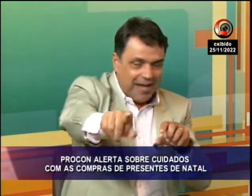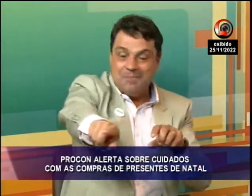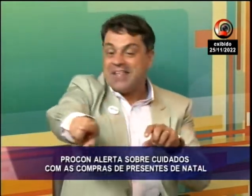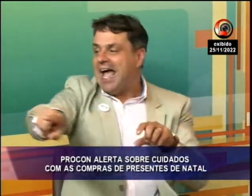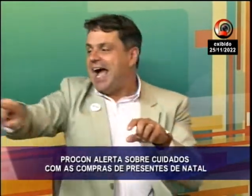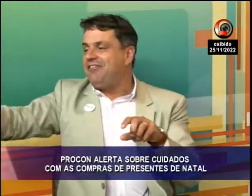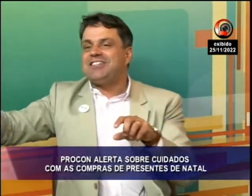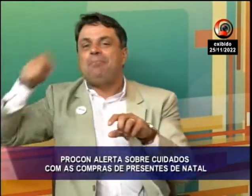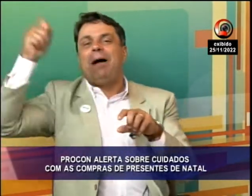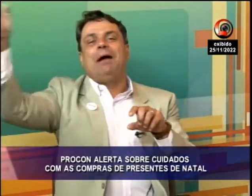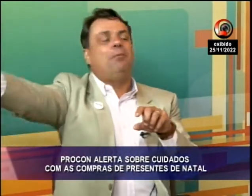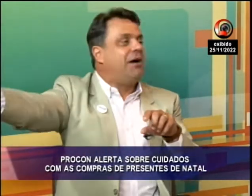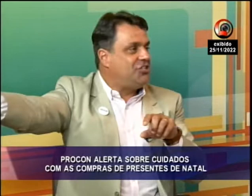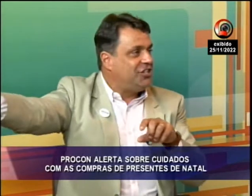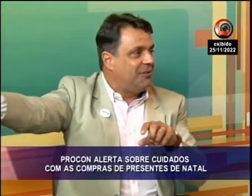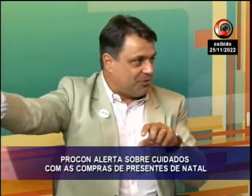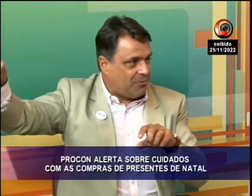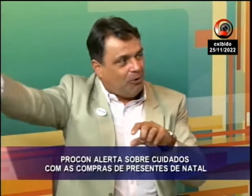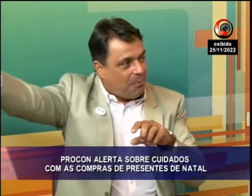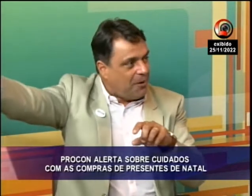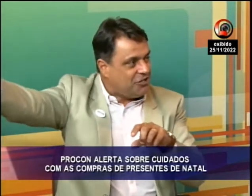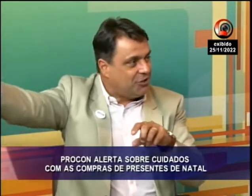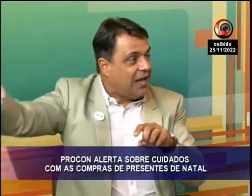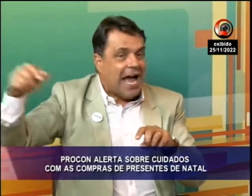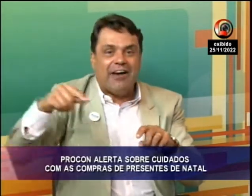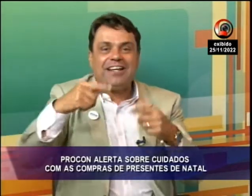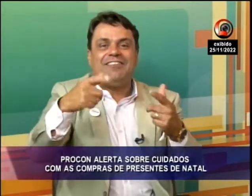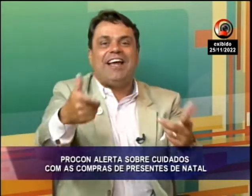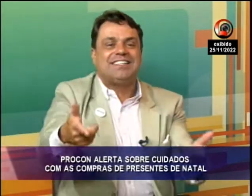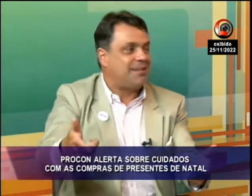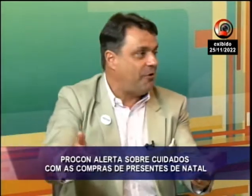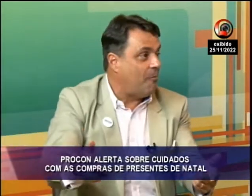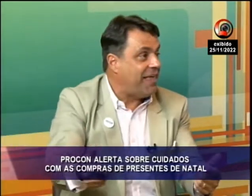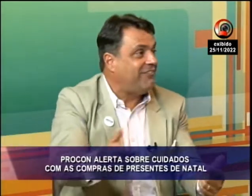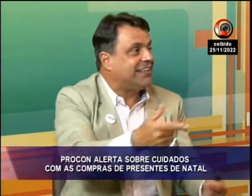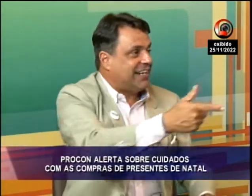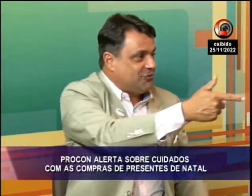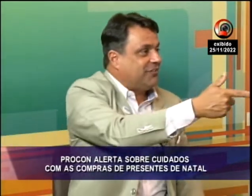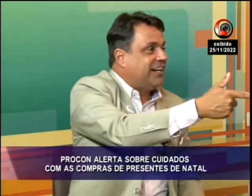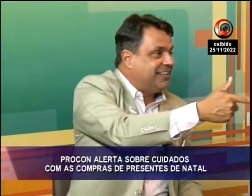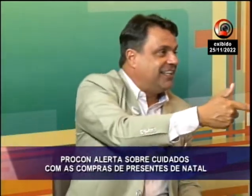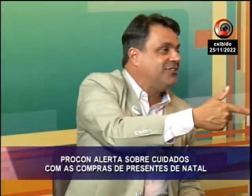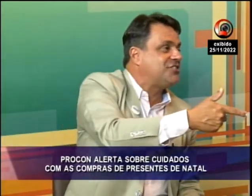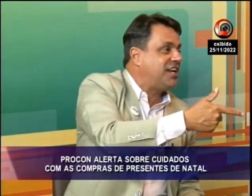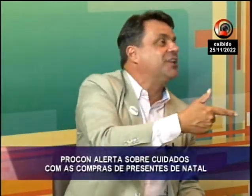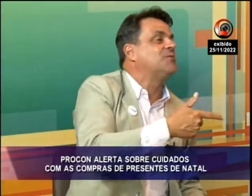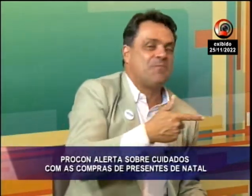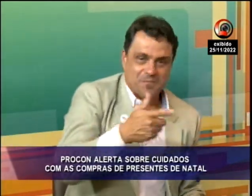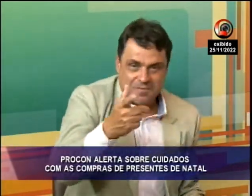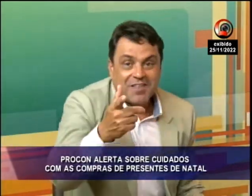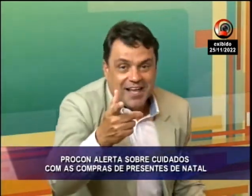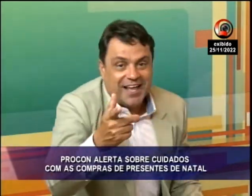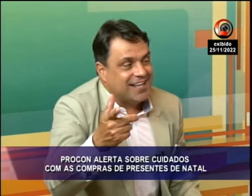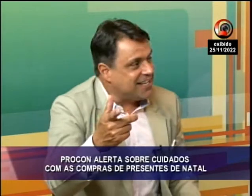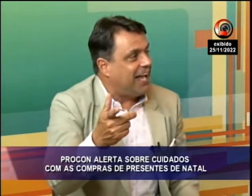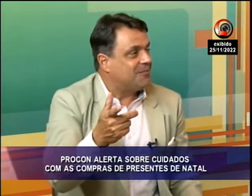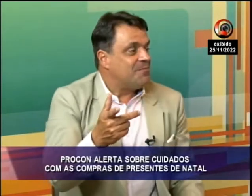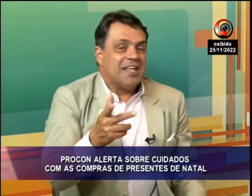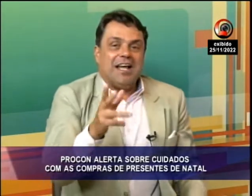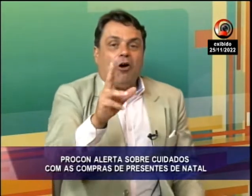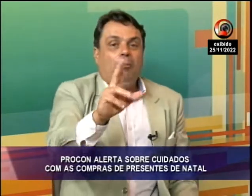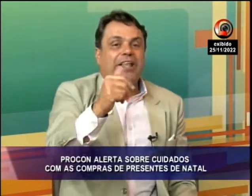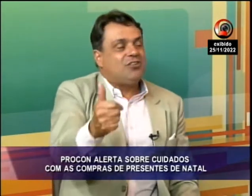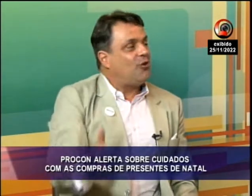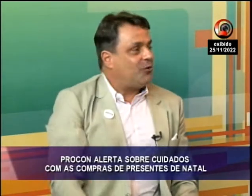no teu produto, no teu anúncio. Aí você paga pro bandido, a pessoa pagou pro bandido. Aí a hora que ele vai receber o bem, ele vai atrás do verdadeiro anunciante. Ó, o endereço é tal. Exato.